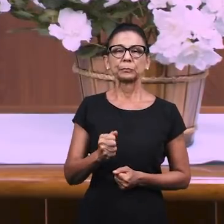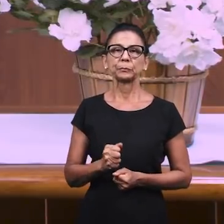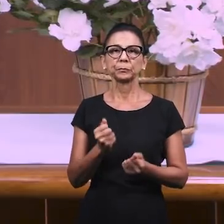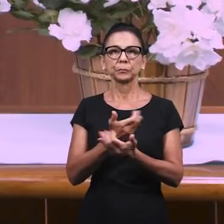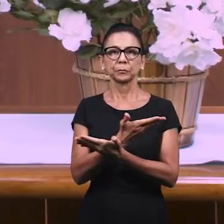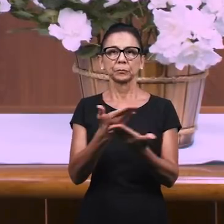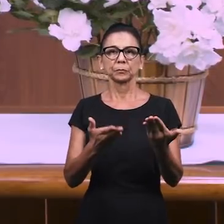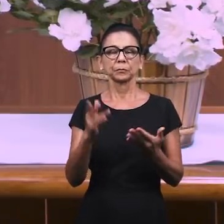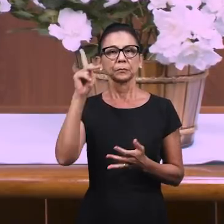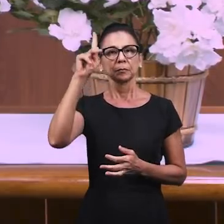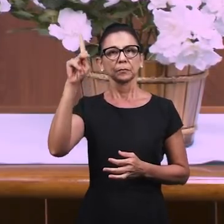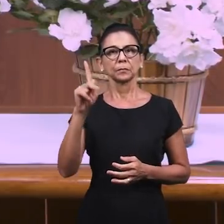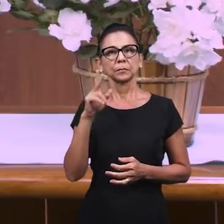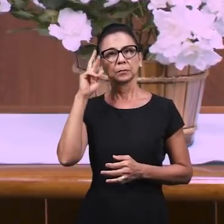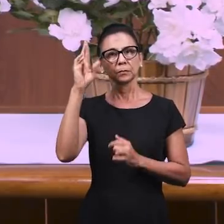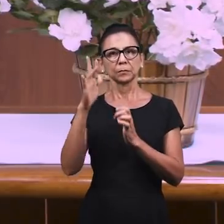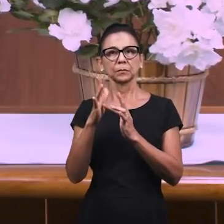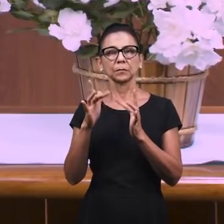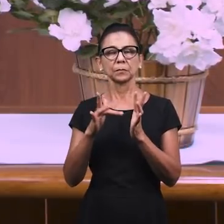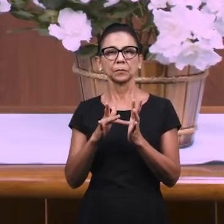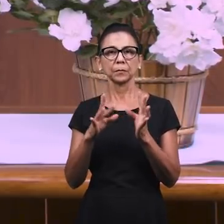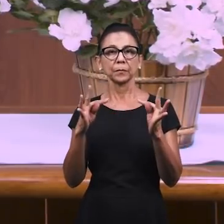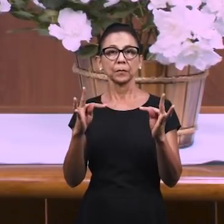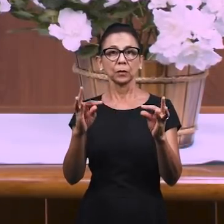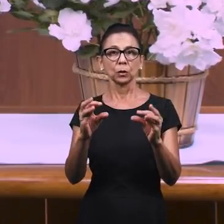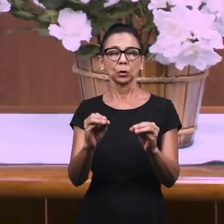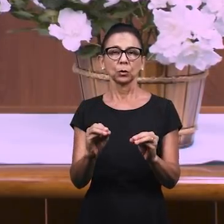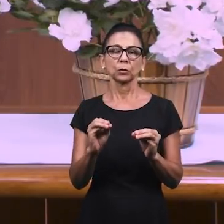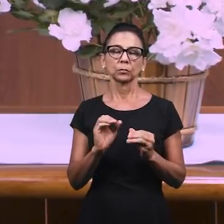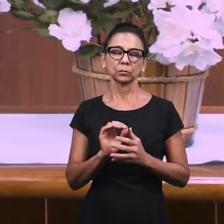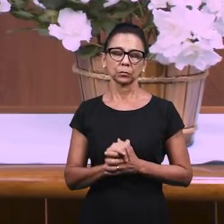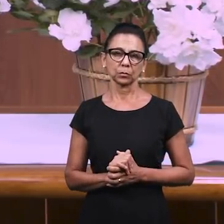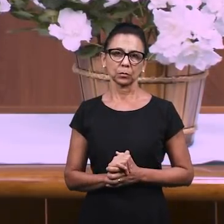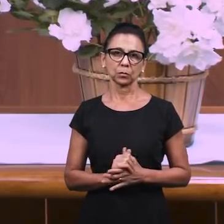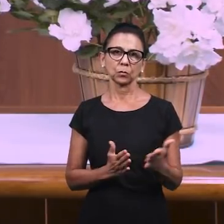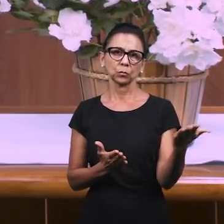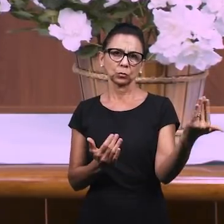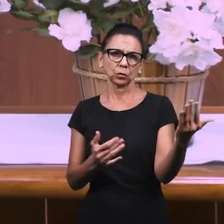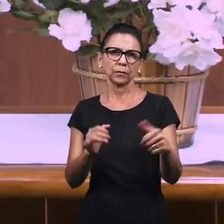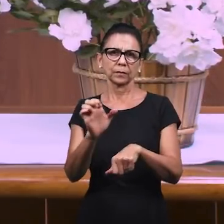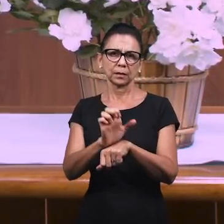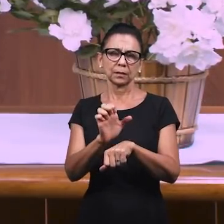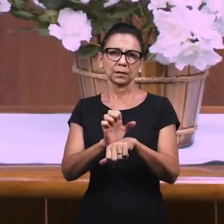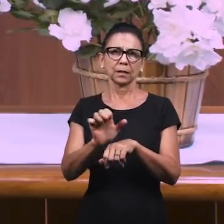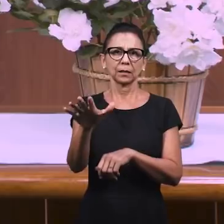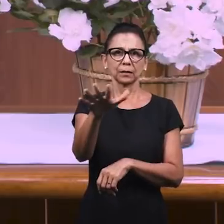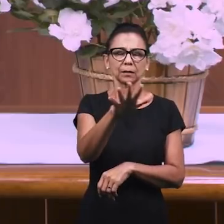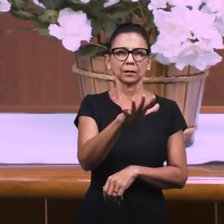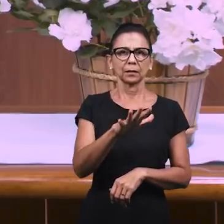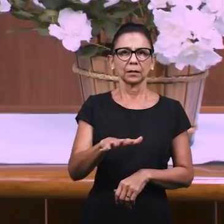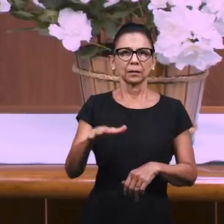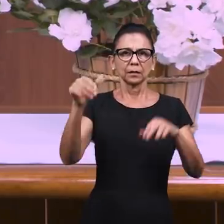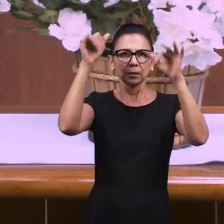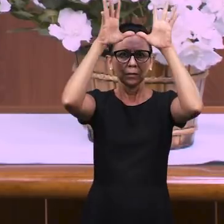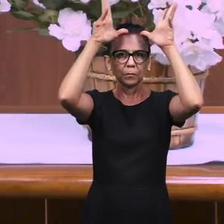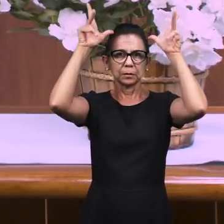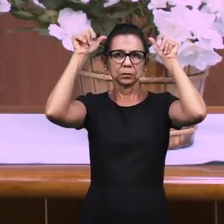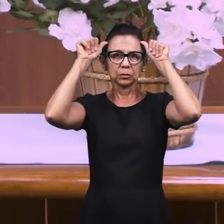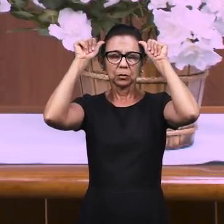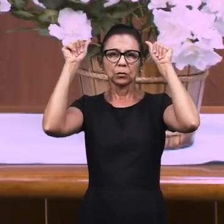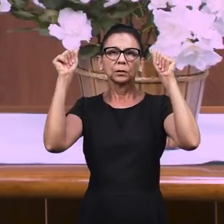Nós saudamos com a paz do Senhor a todos os jovens do estado, né, da região